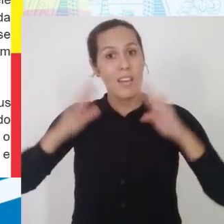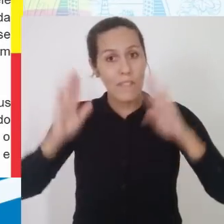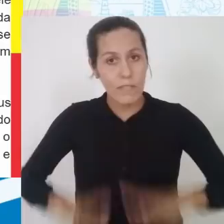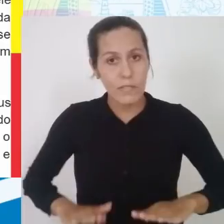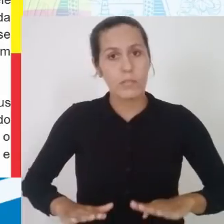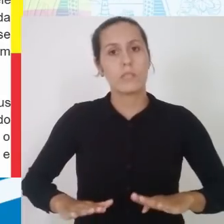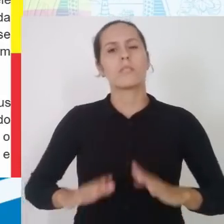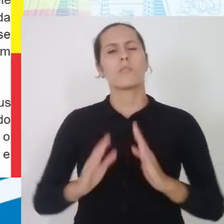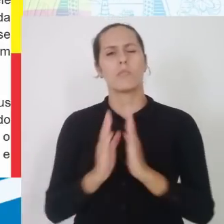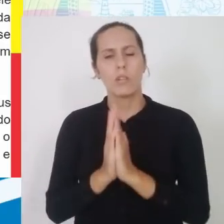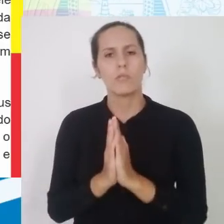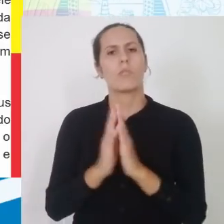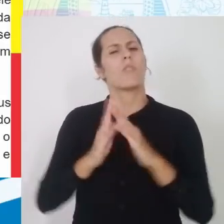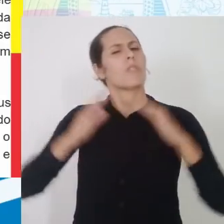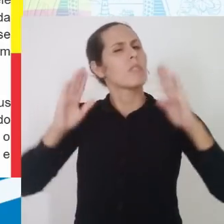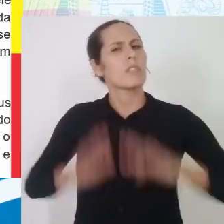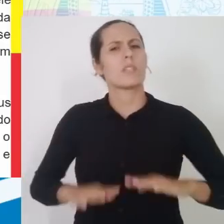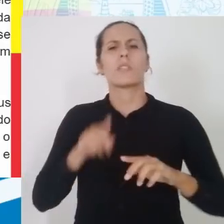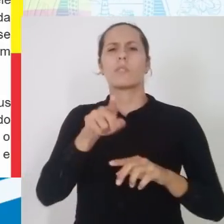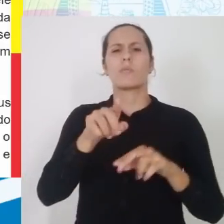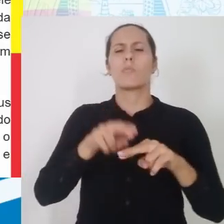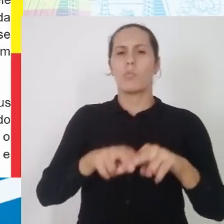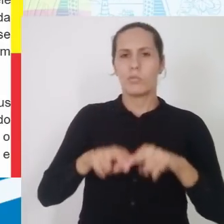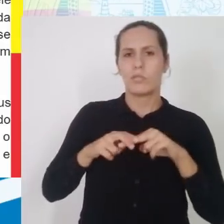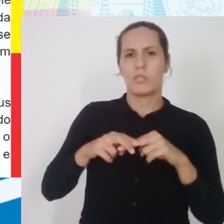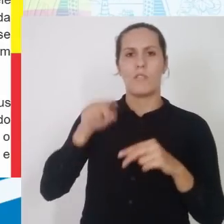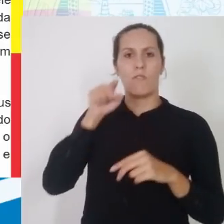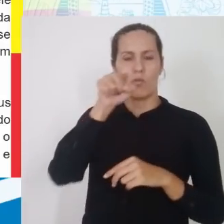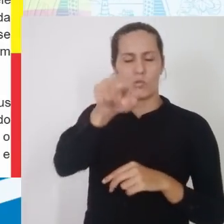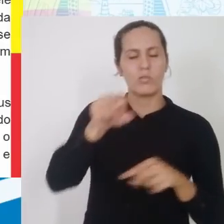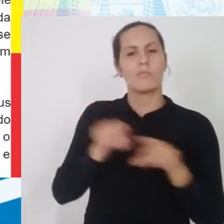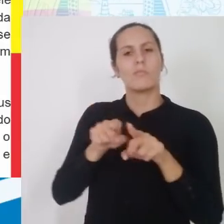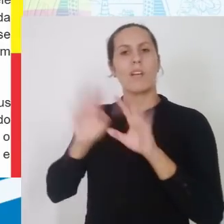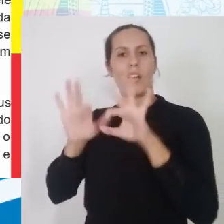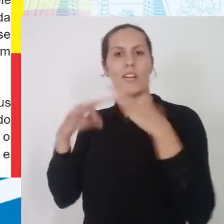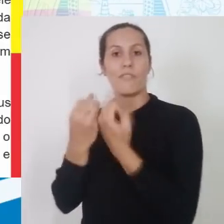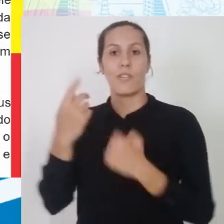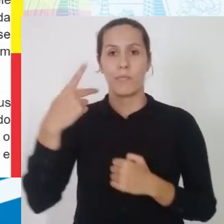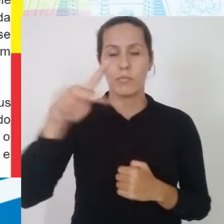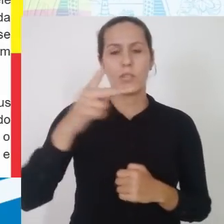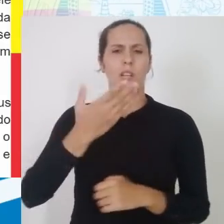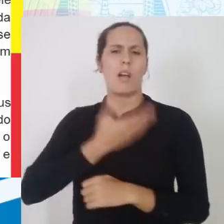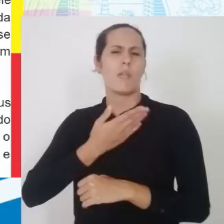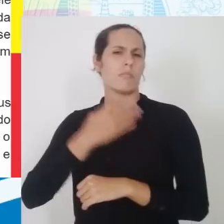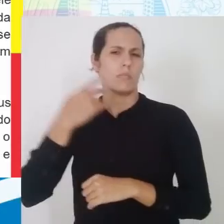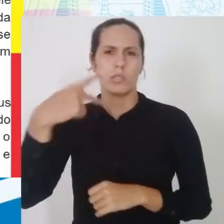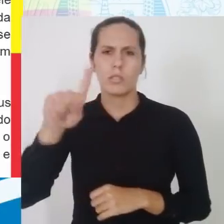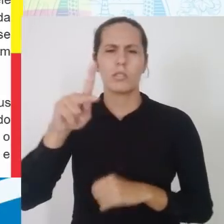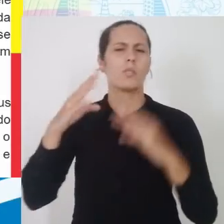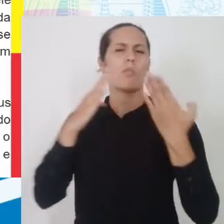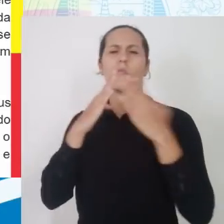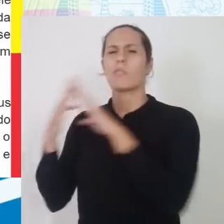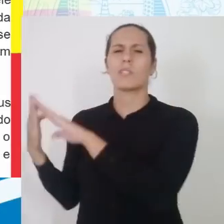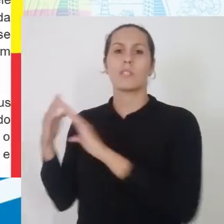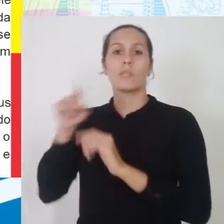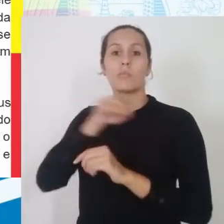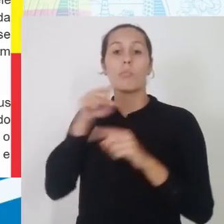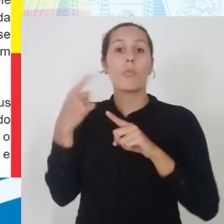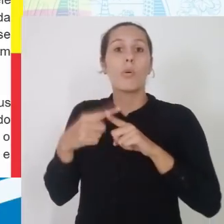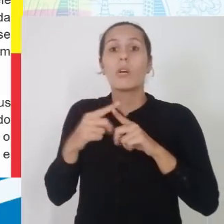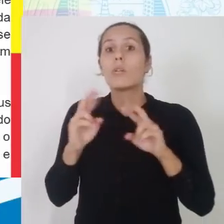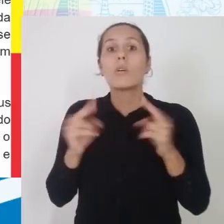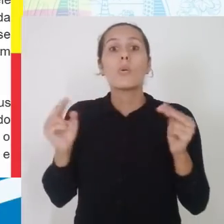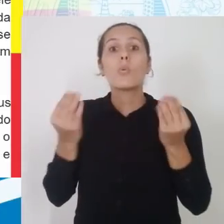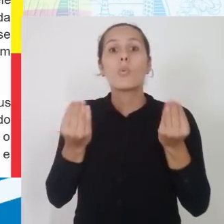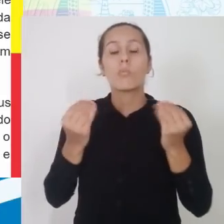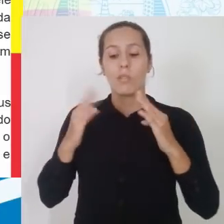casa neste momento, por estar levando a você uma série de serviços. Seja a notícia correta e apurada, que lhe ajuda